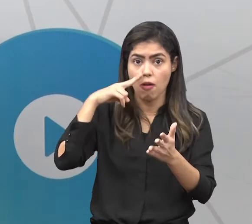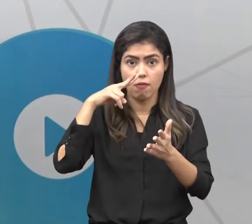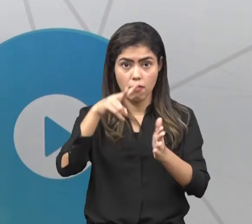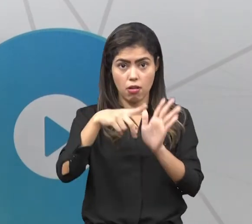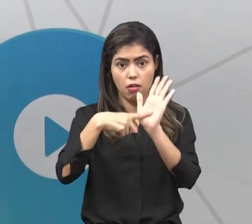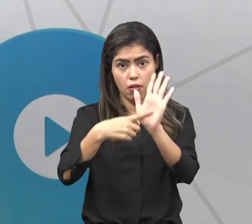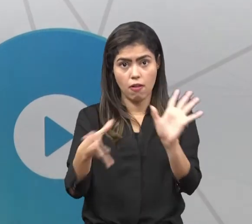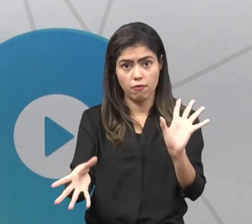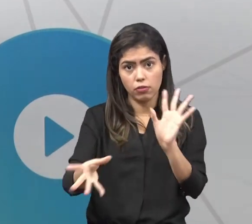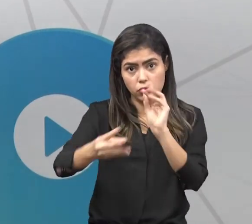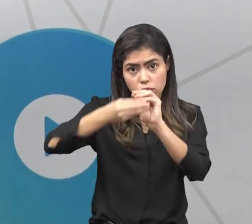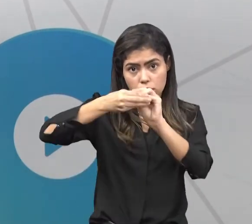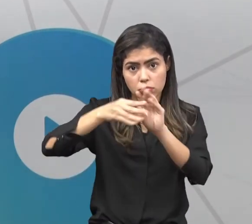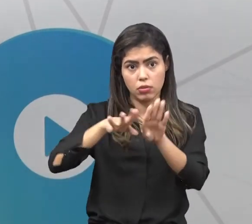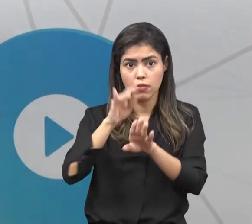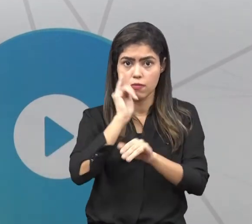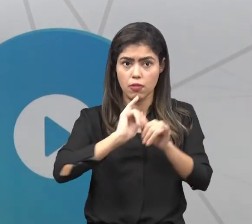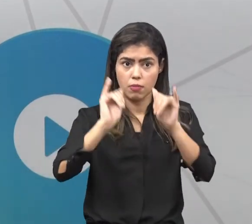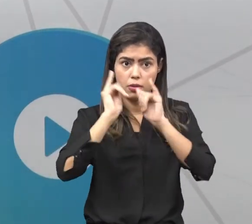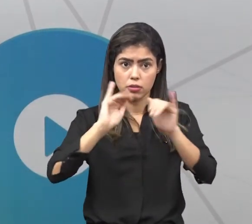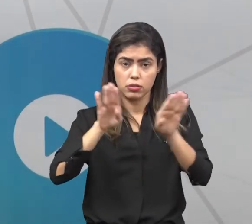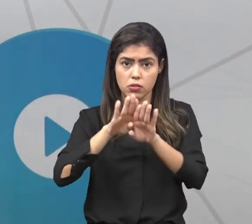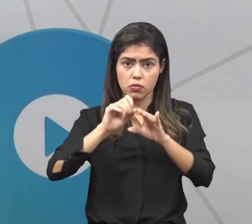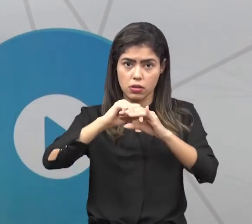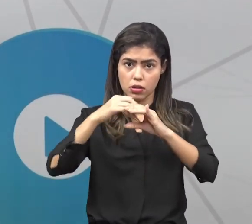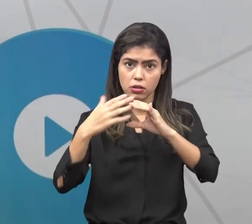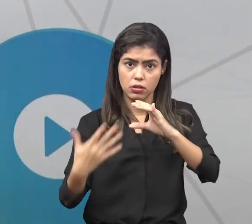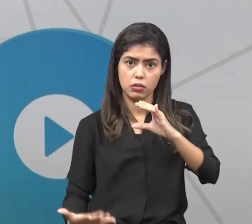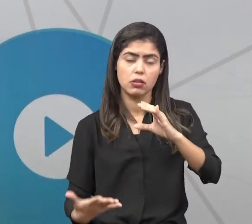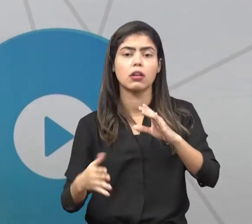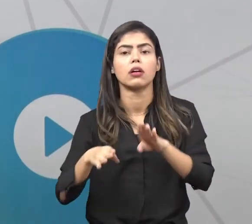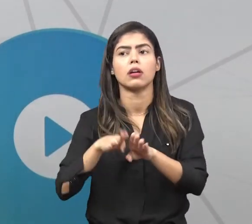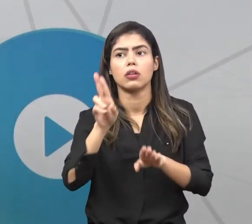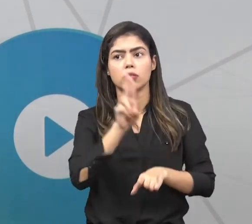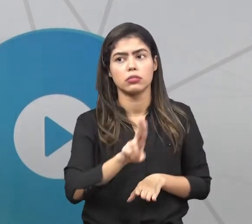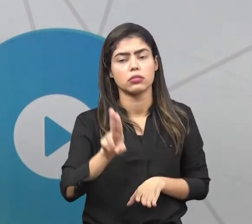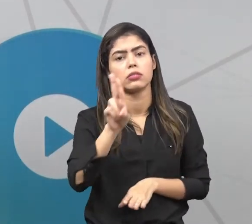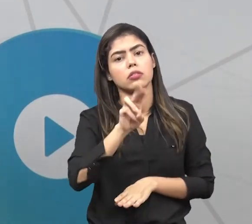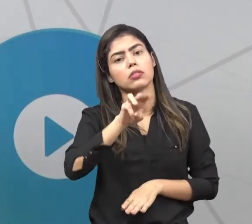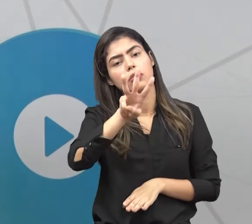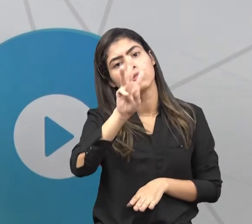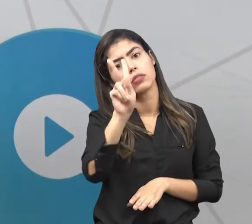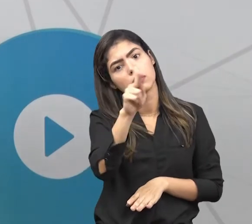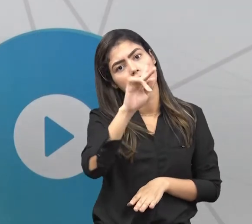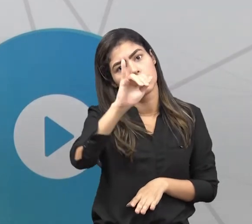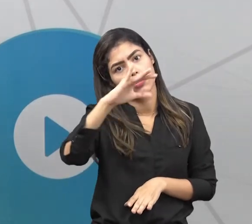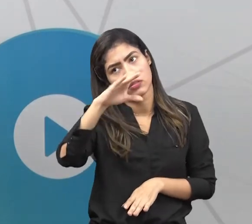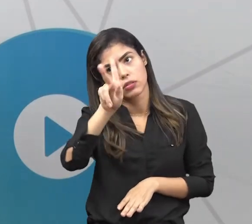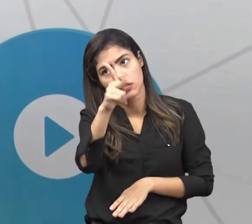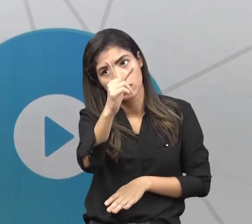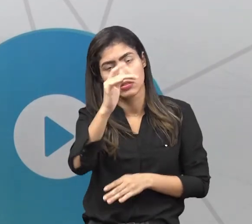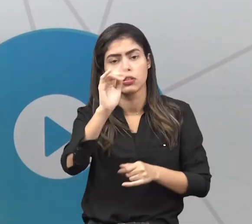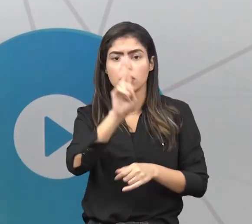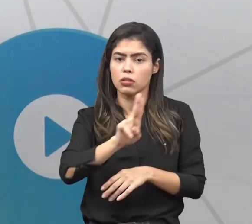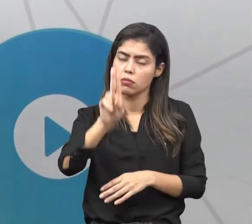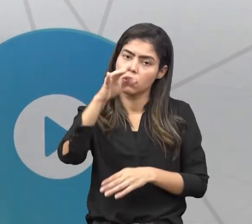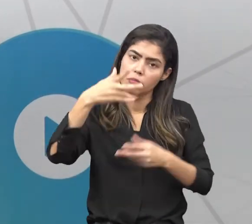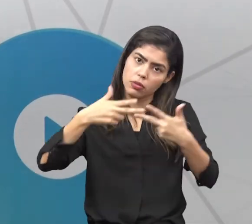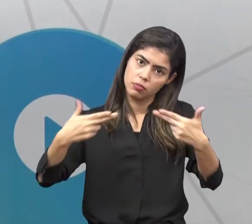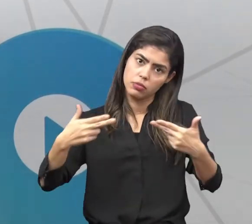você, fechando a informação, caracterizando, usando o pronome relativo which, que é o correto para me referir a